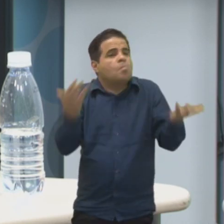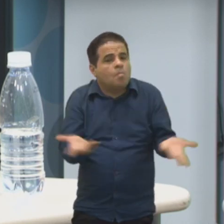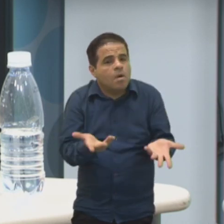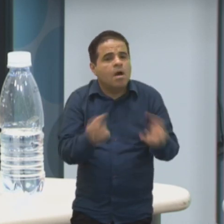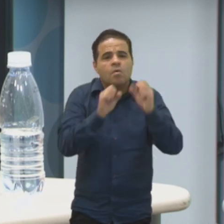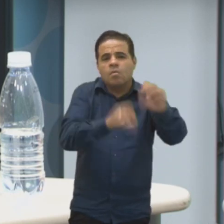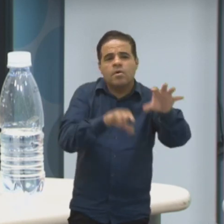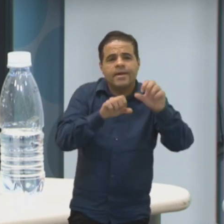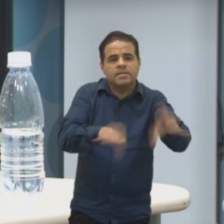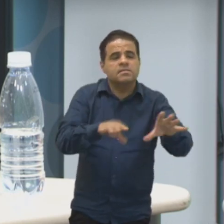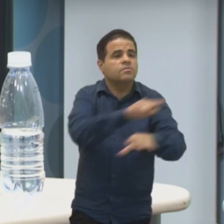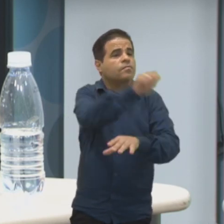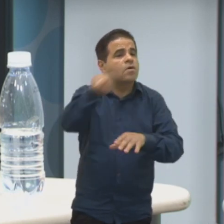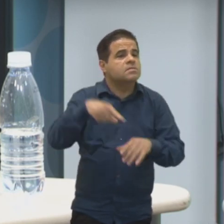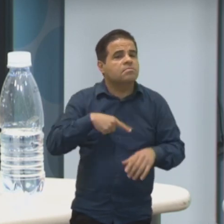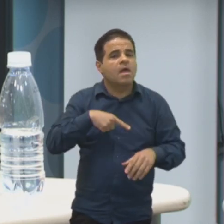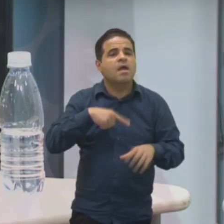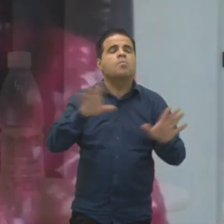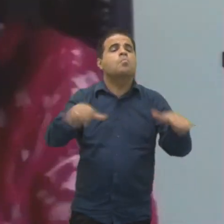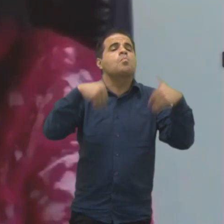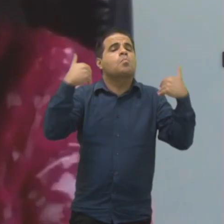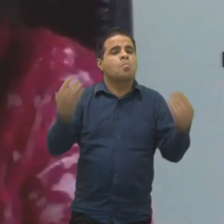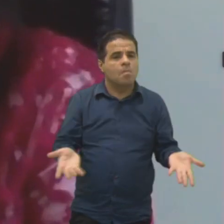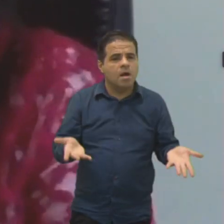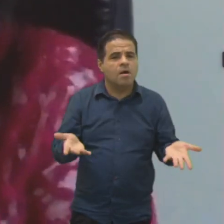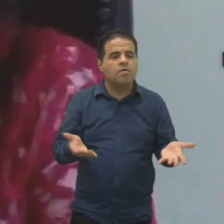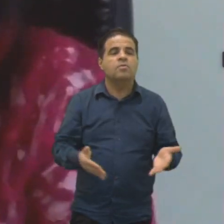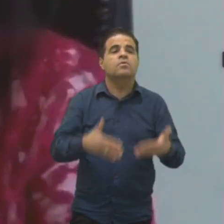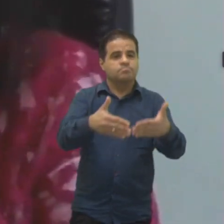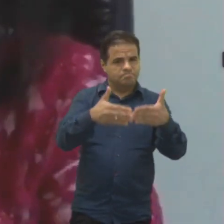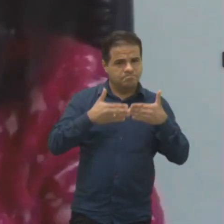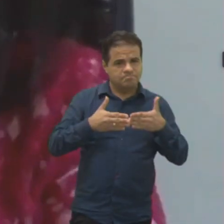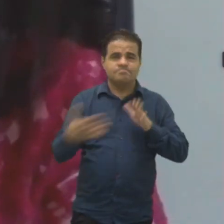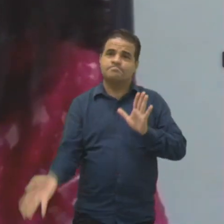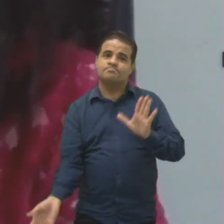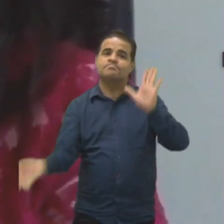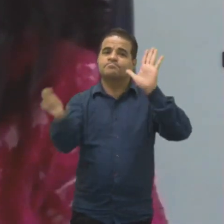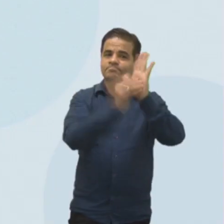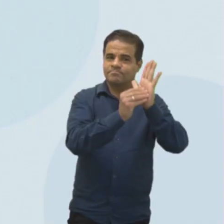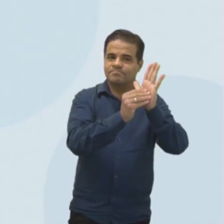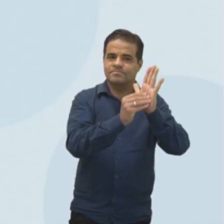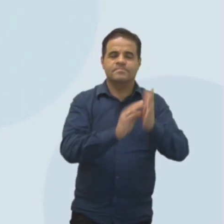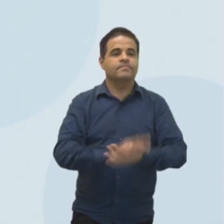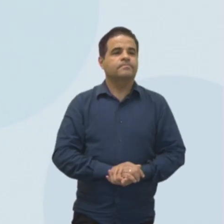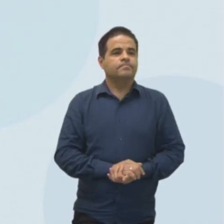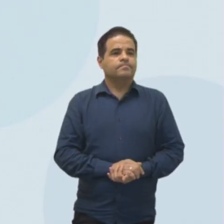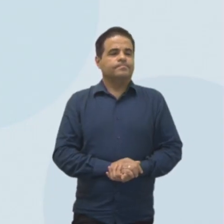Sandra? Ok, produção, por favor, slide.